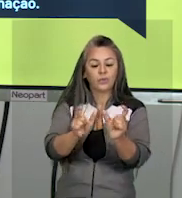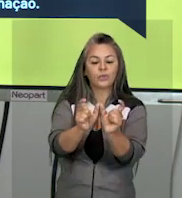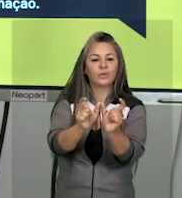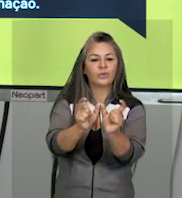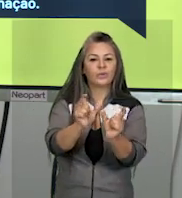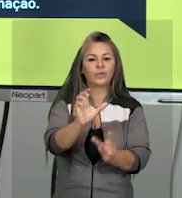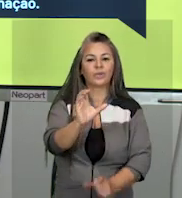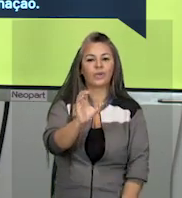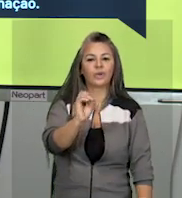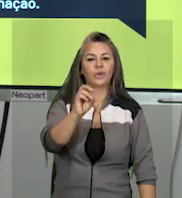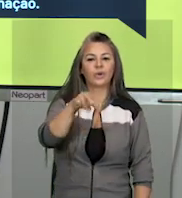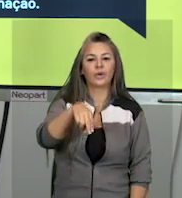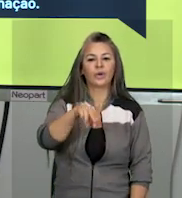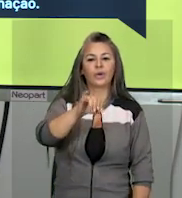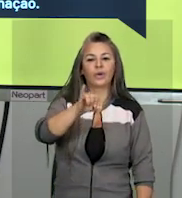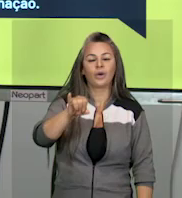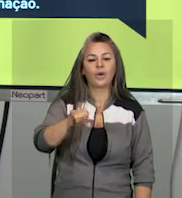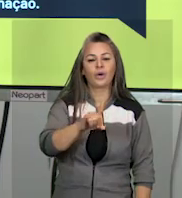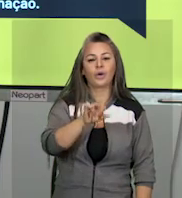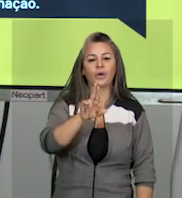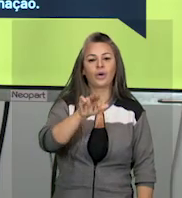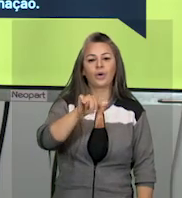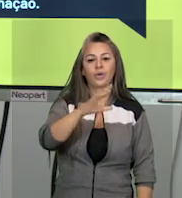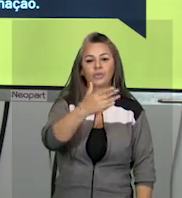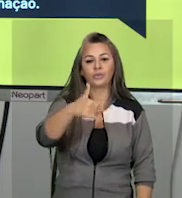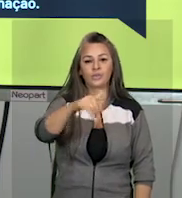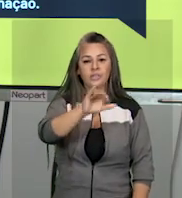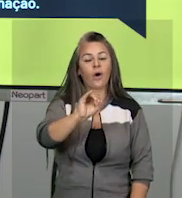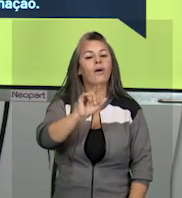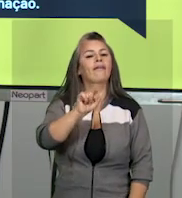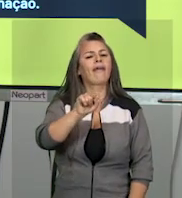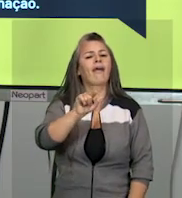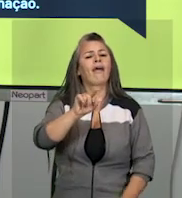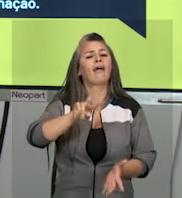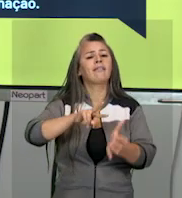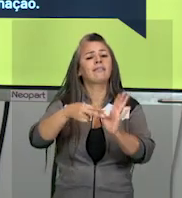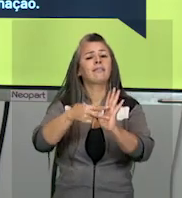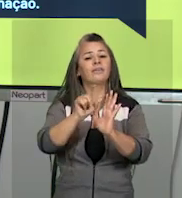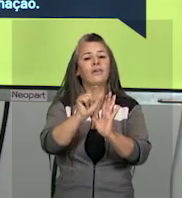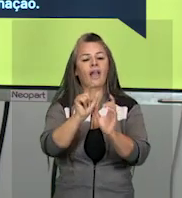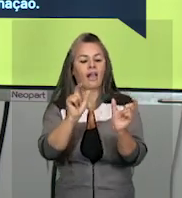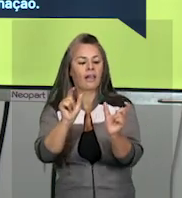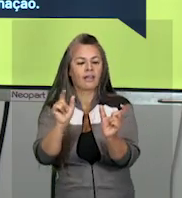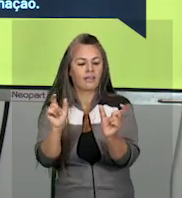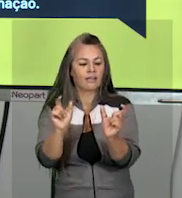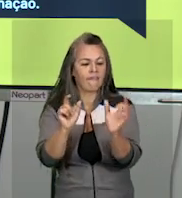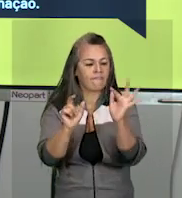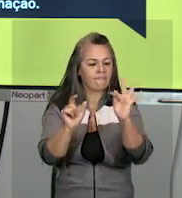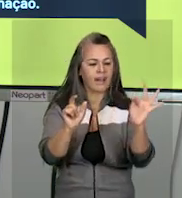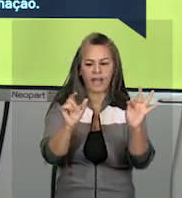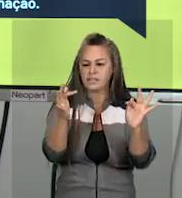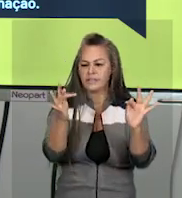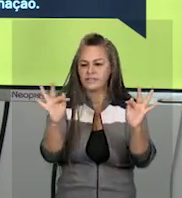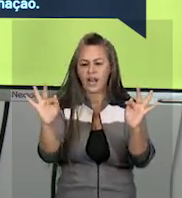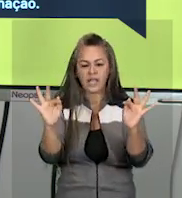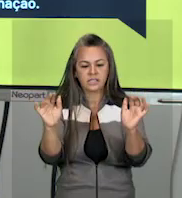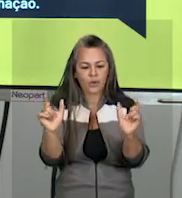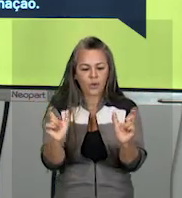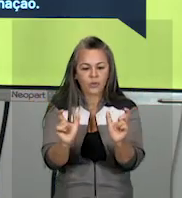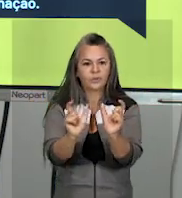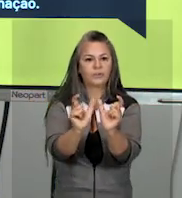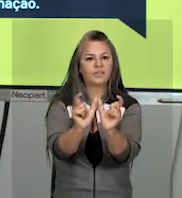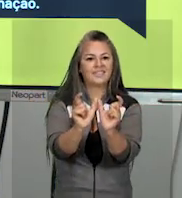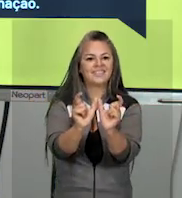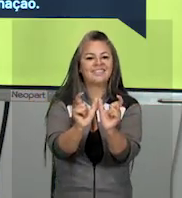que é conectivo? Faz uma conexão, liga frases ou orações. Porque senão elas ficam soltas, sem